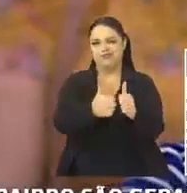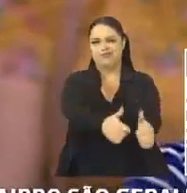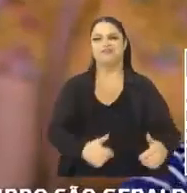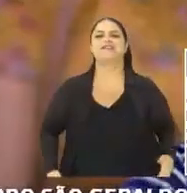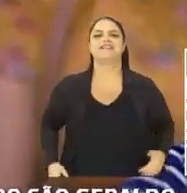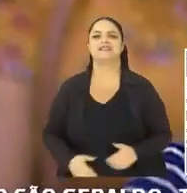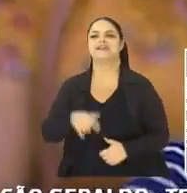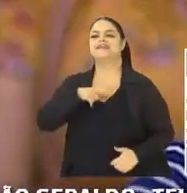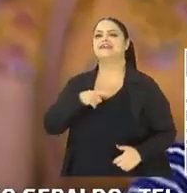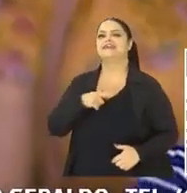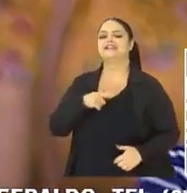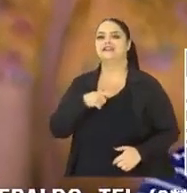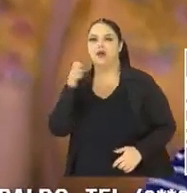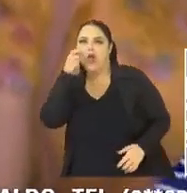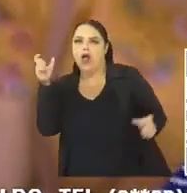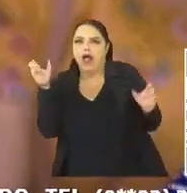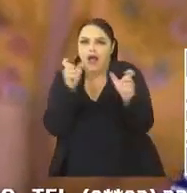A gente tem que vigiar